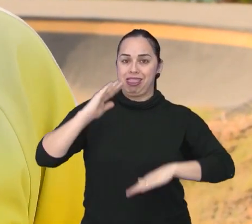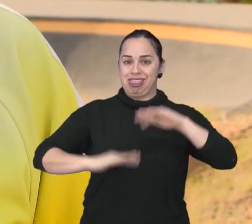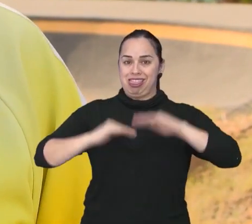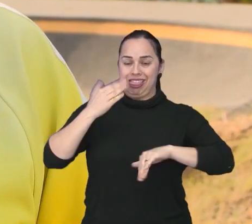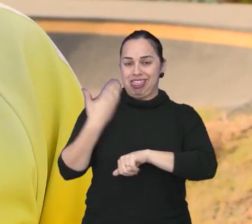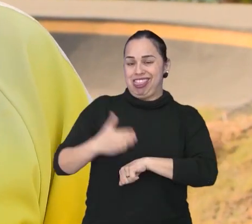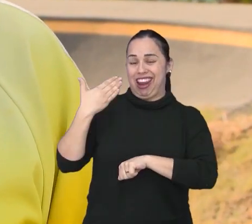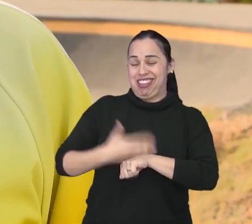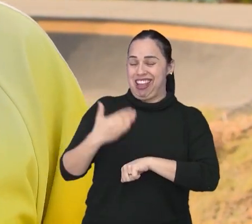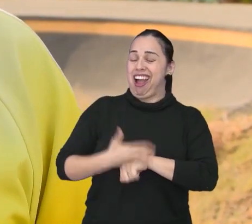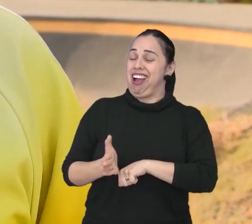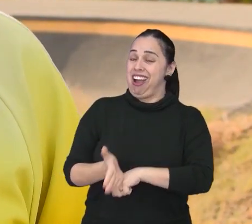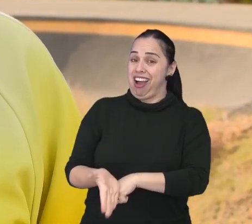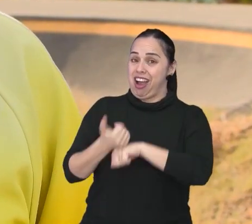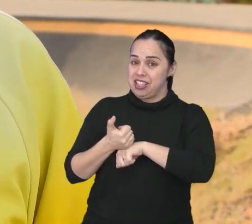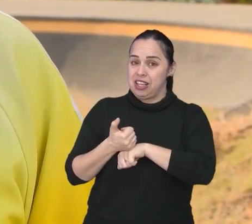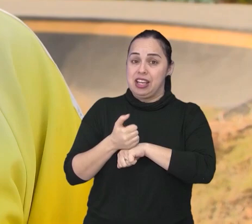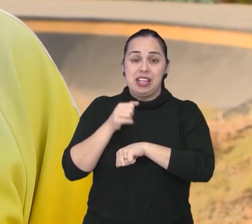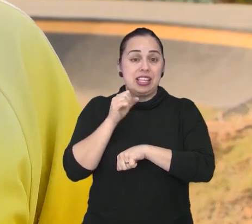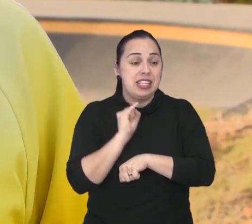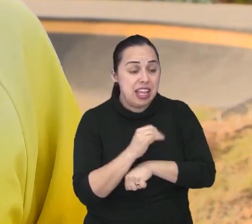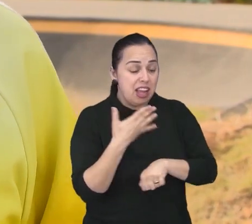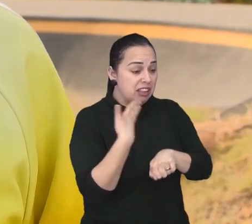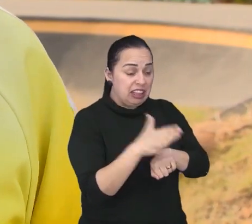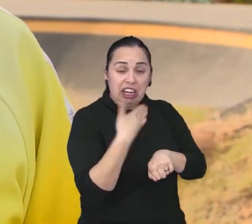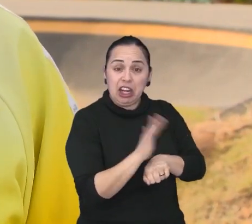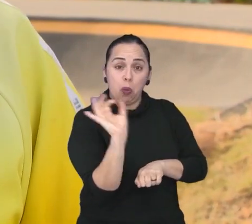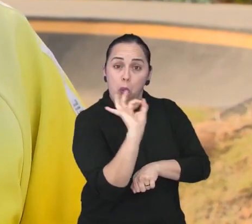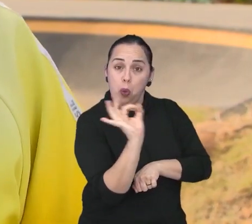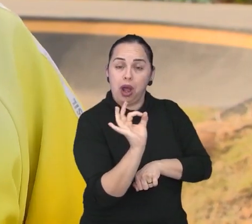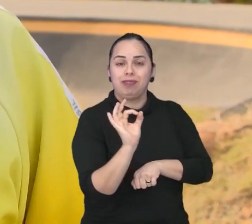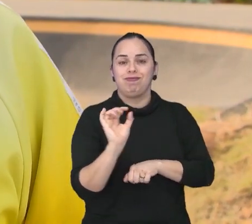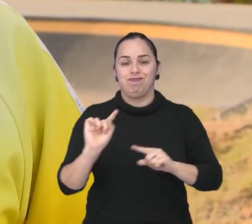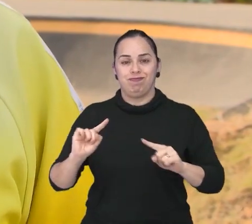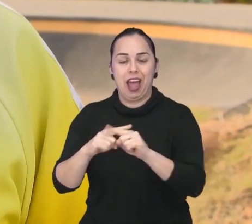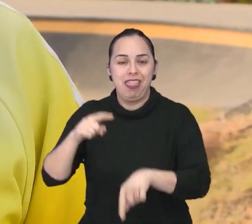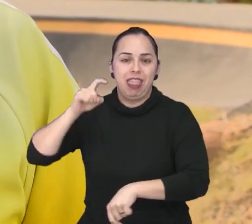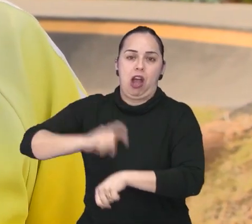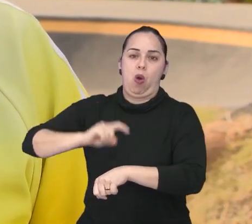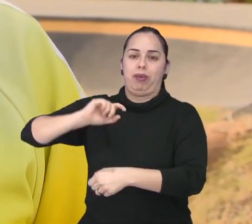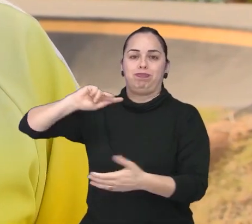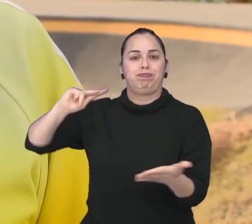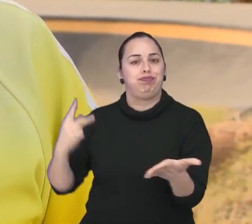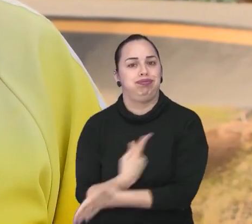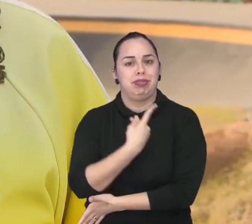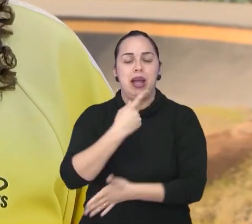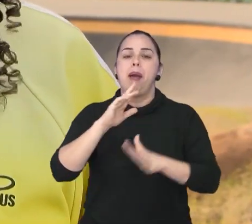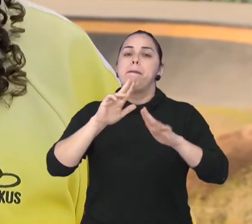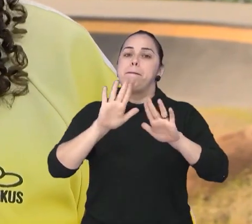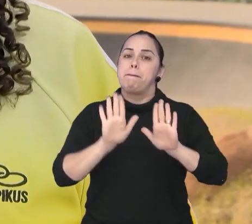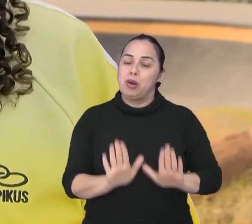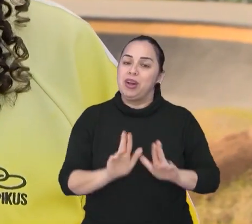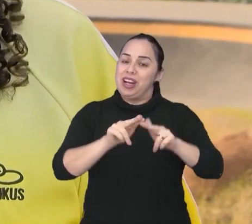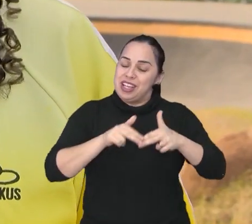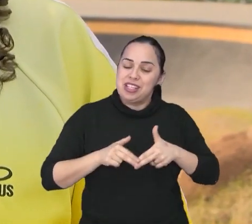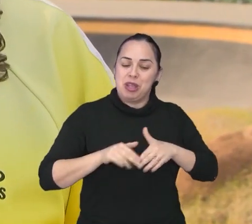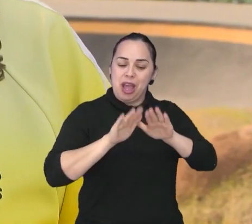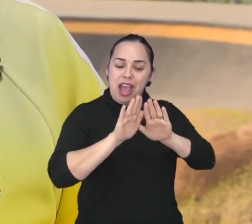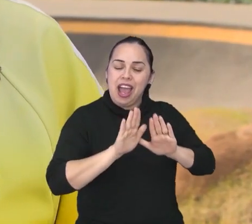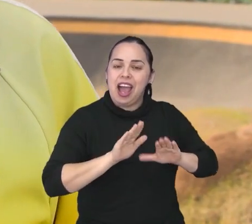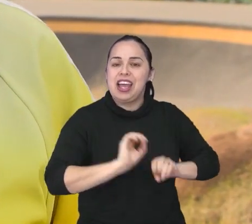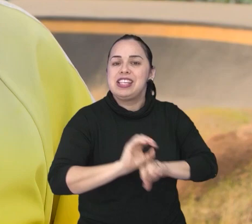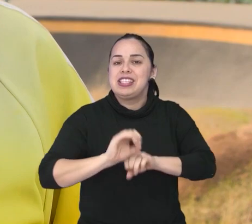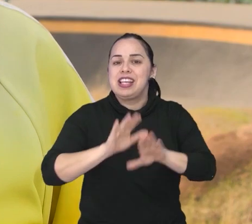você tem que treinar. Se não treinar, você se dá mal na competição. E assim, para as crianças é muito